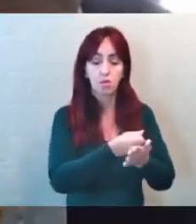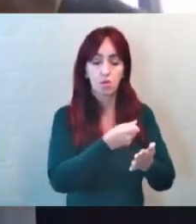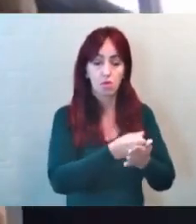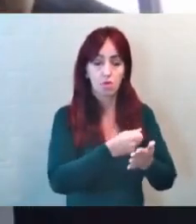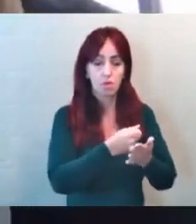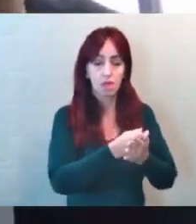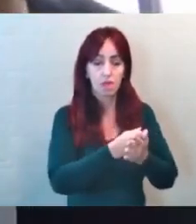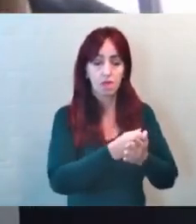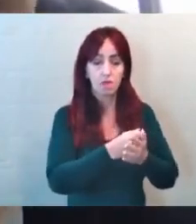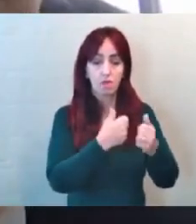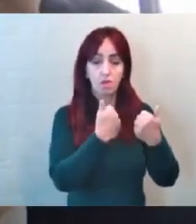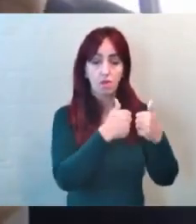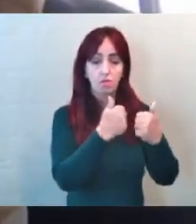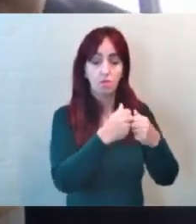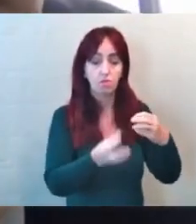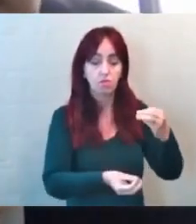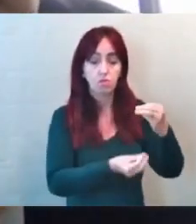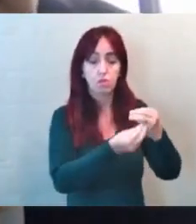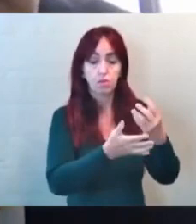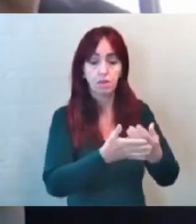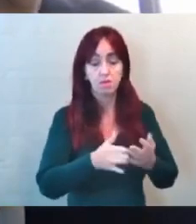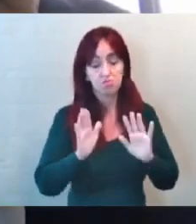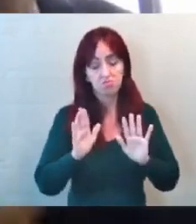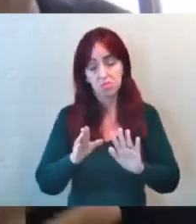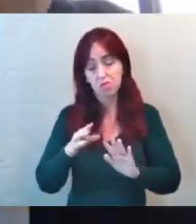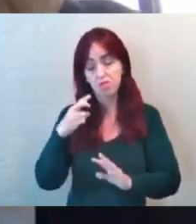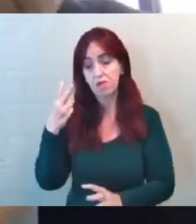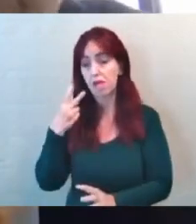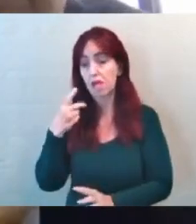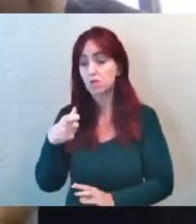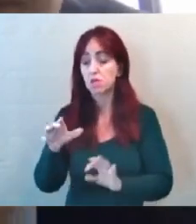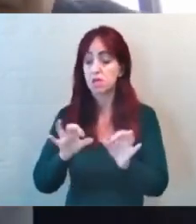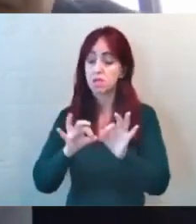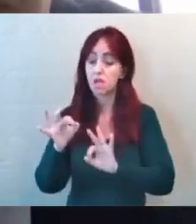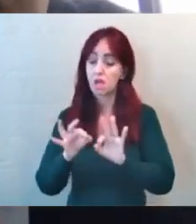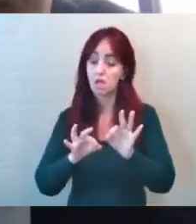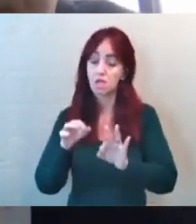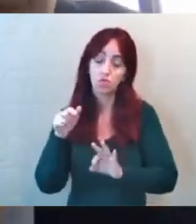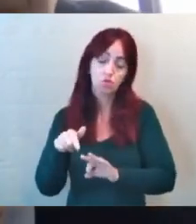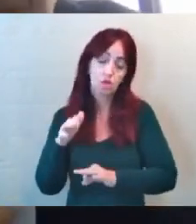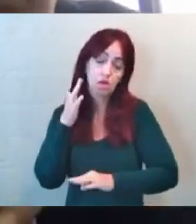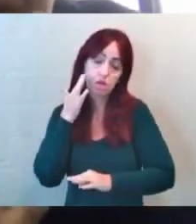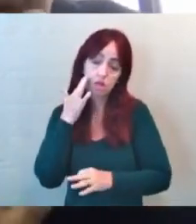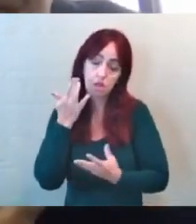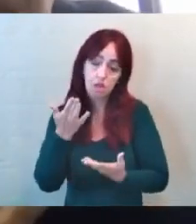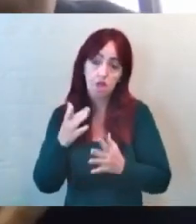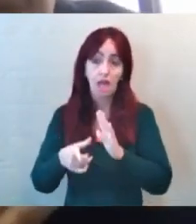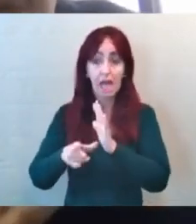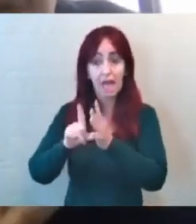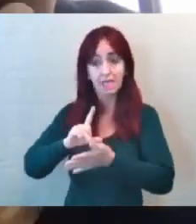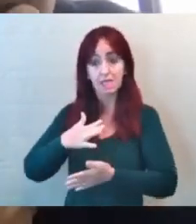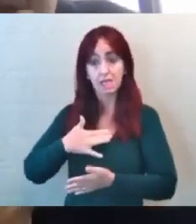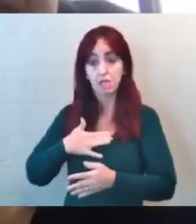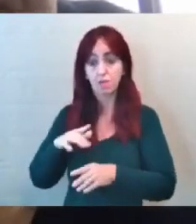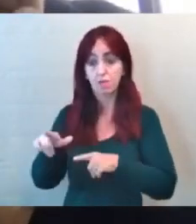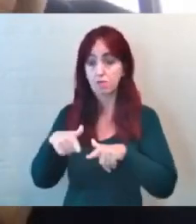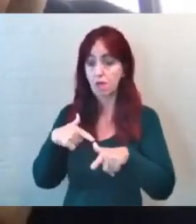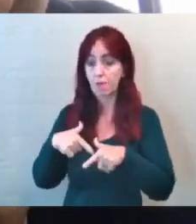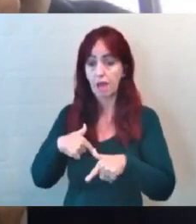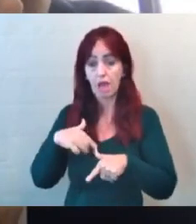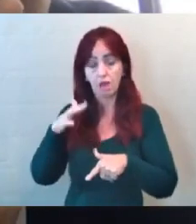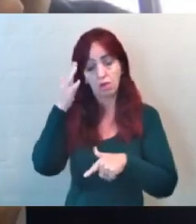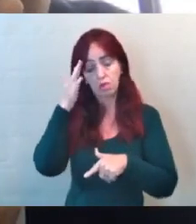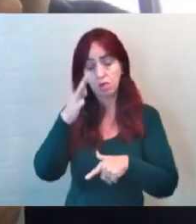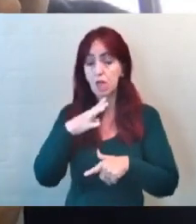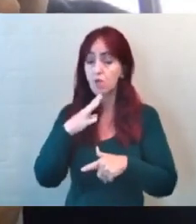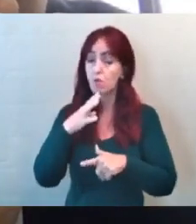Vereadora, esse arranjo aí, como eu disse, antecede ao meu tempo, eu não tenho detalhes sobre